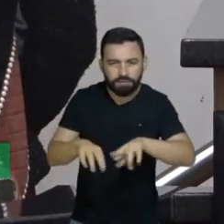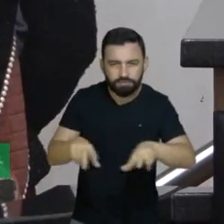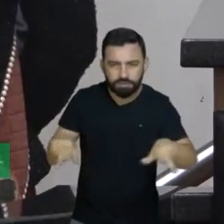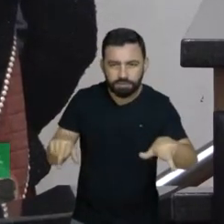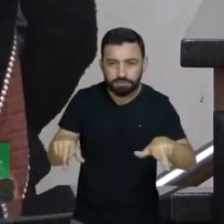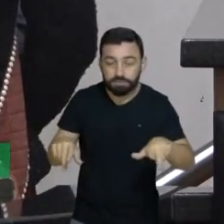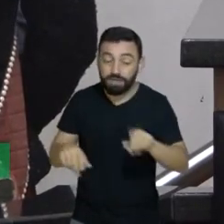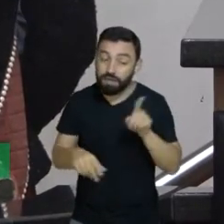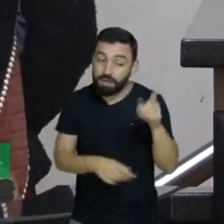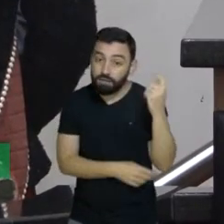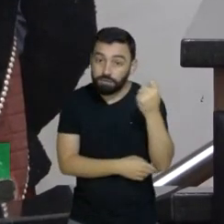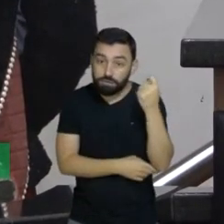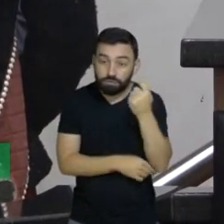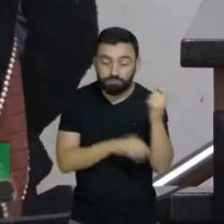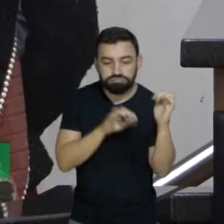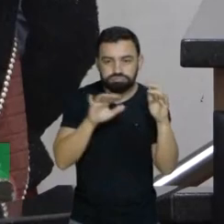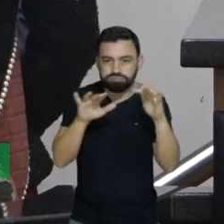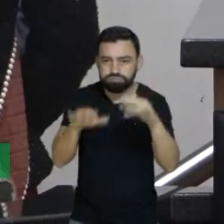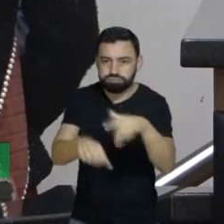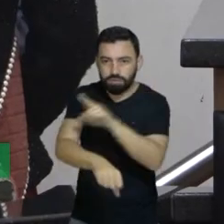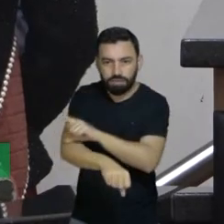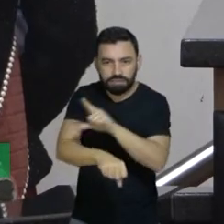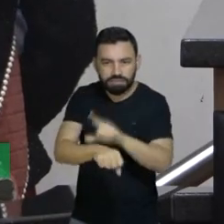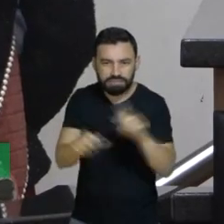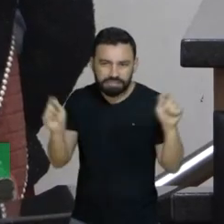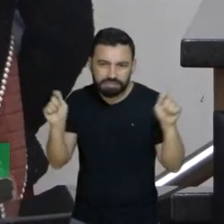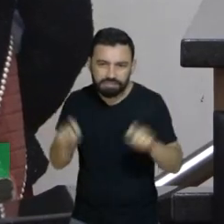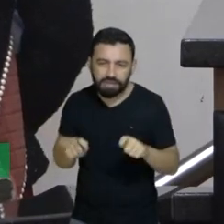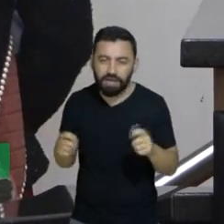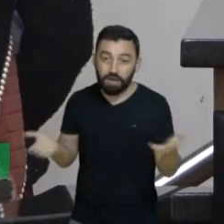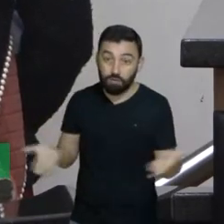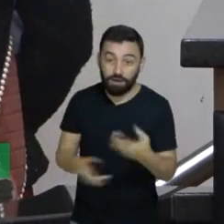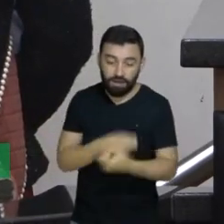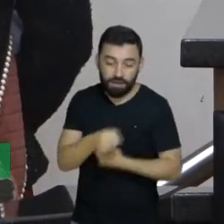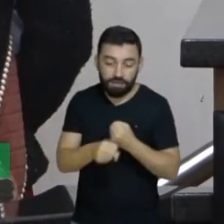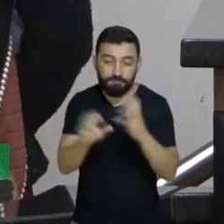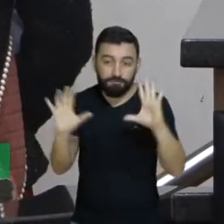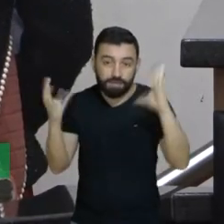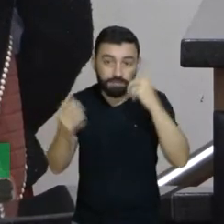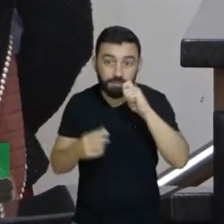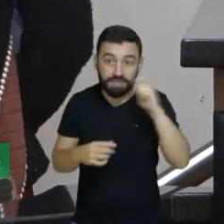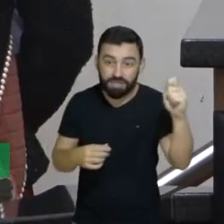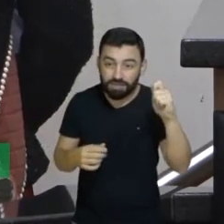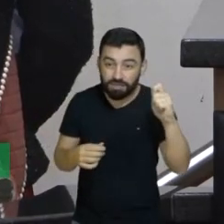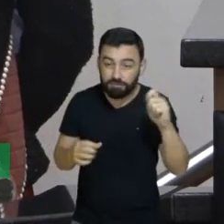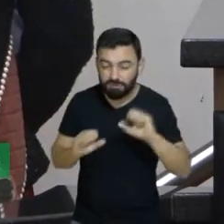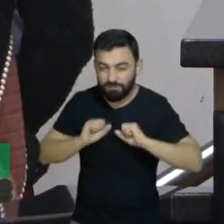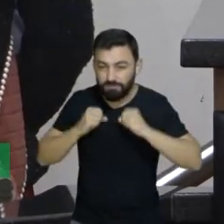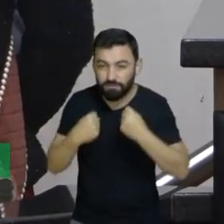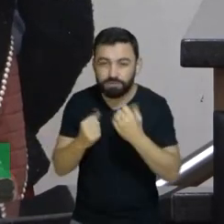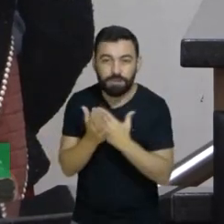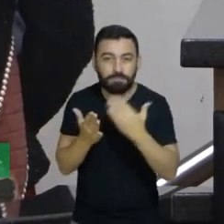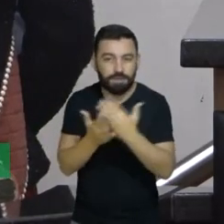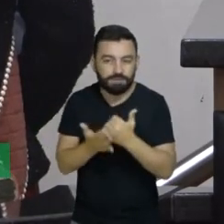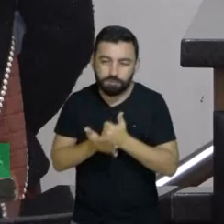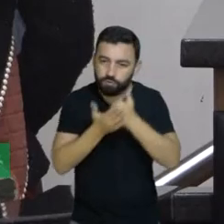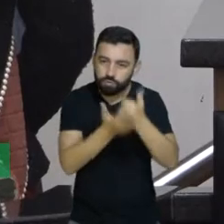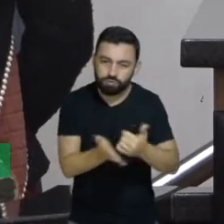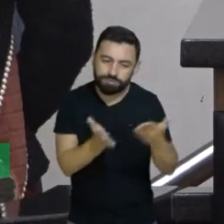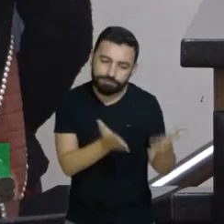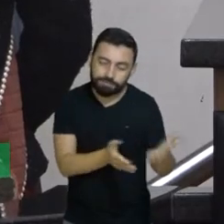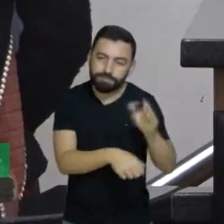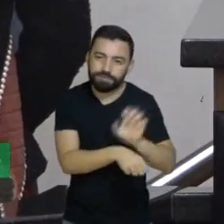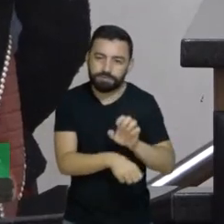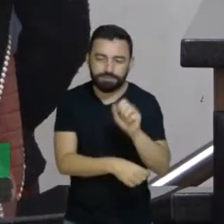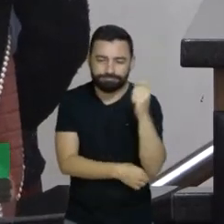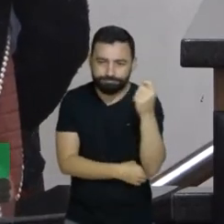do Rio Grande do Sul para Lages, que façamos da edição deste ano da Festa do Pinhão um reforço na ajuda ao estado vizinho e